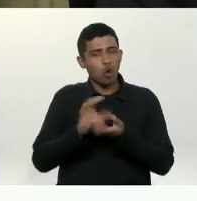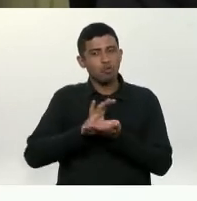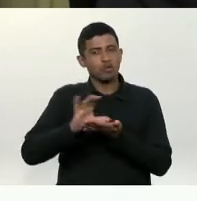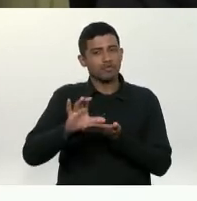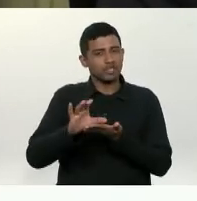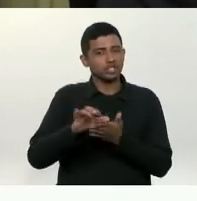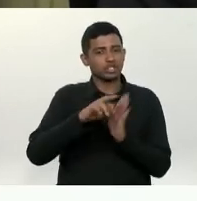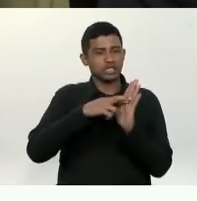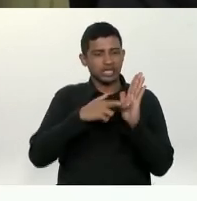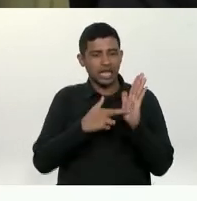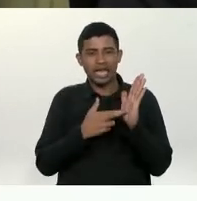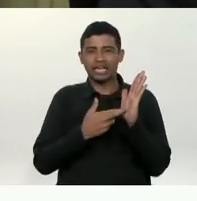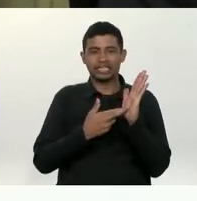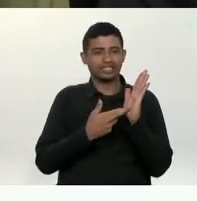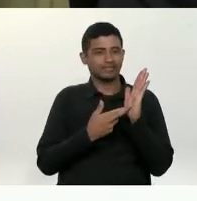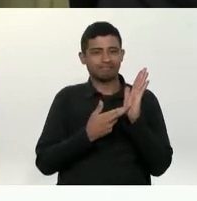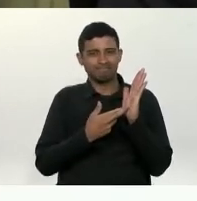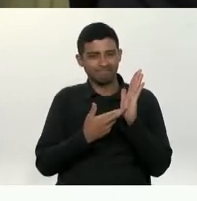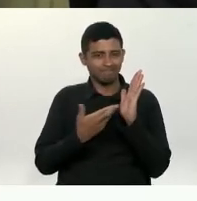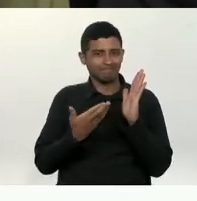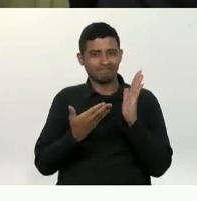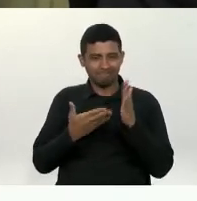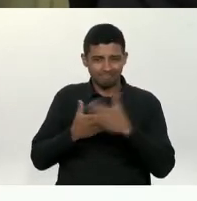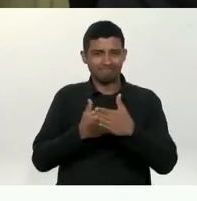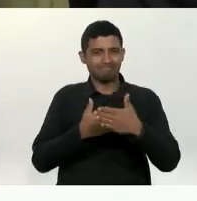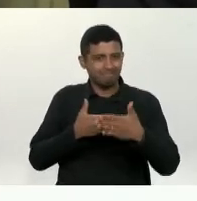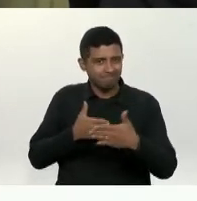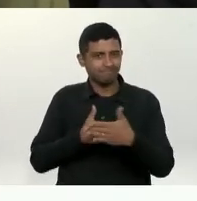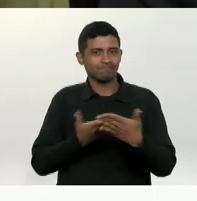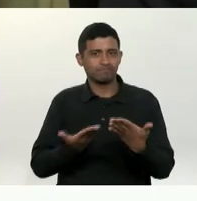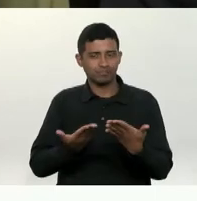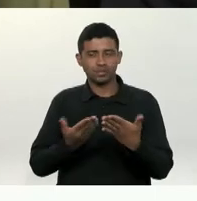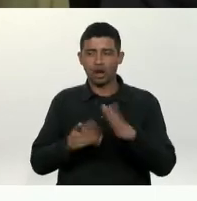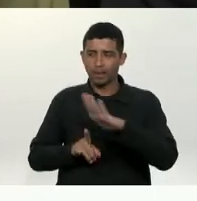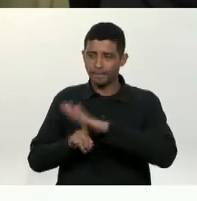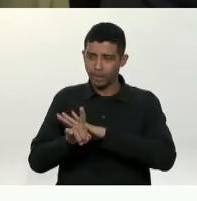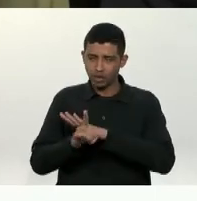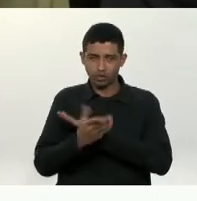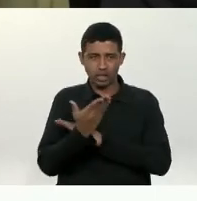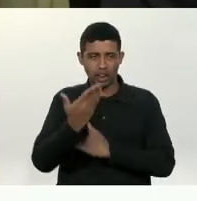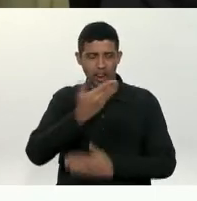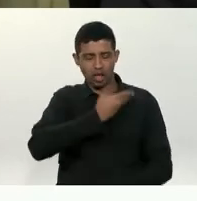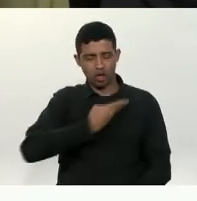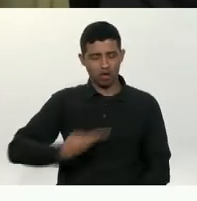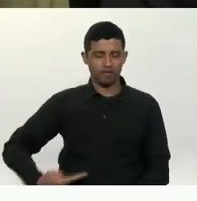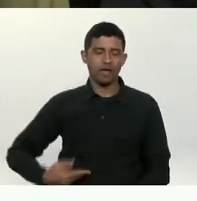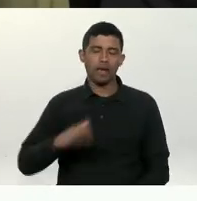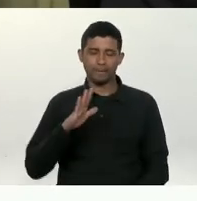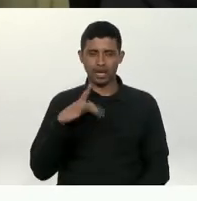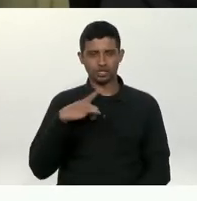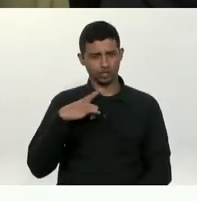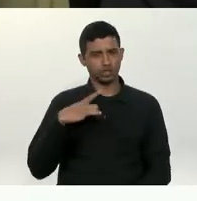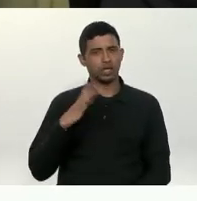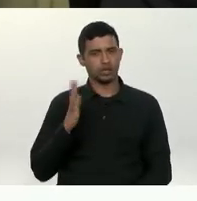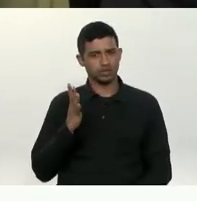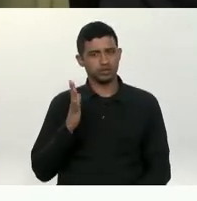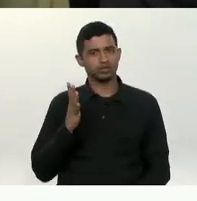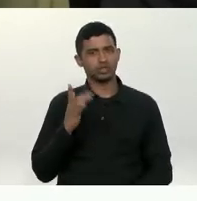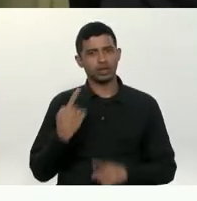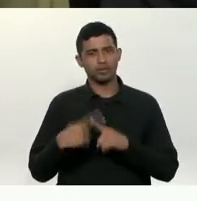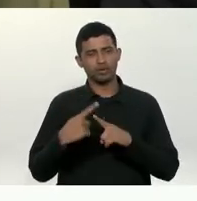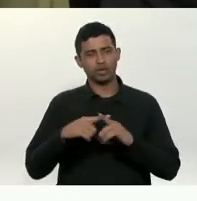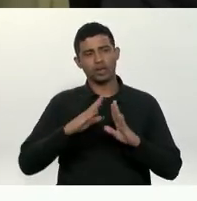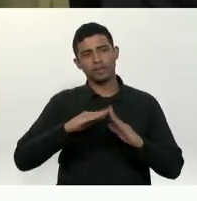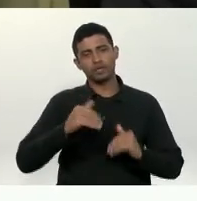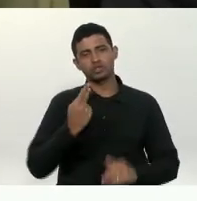ter passado pela Genesa. Então, fica, de qualquer forma, a pergunta para o governo, mas já existe por força de um requerimento